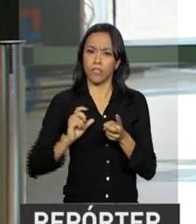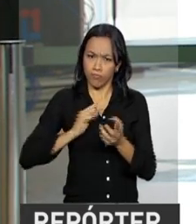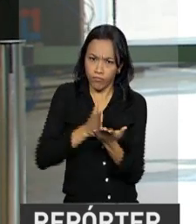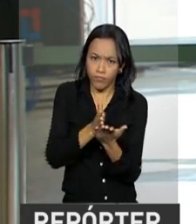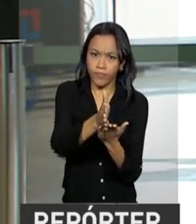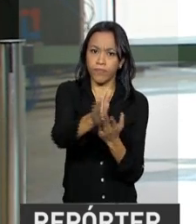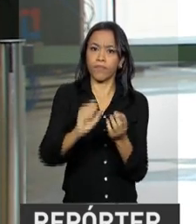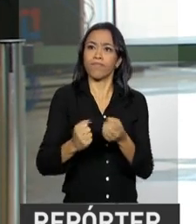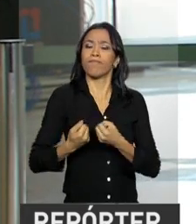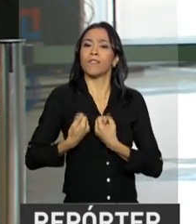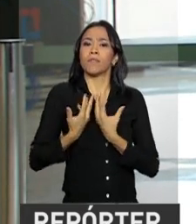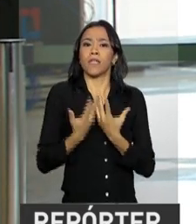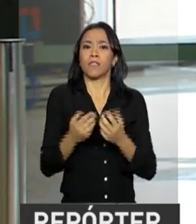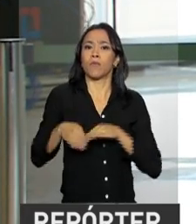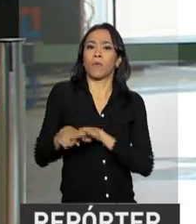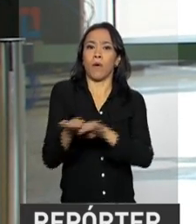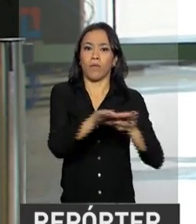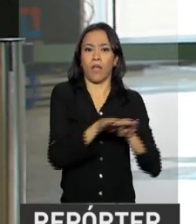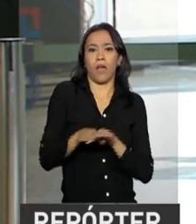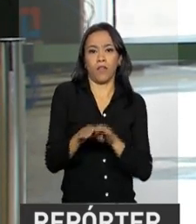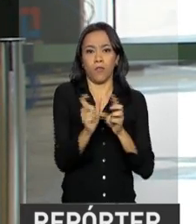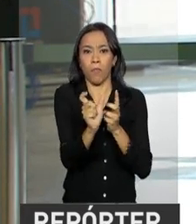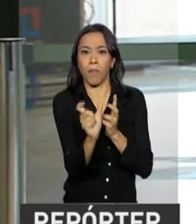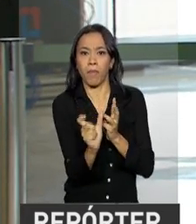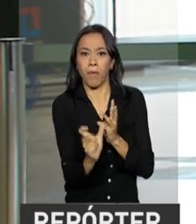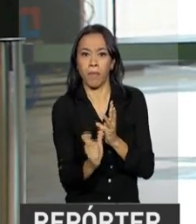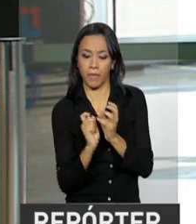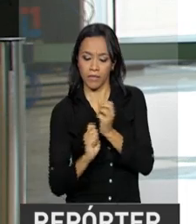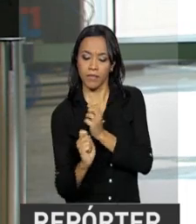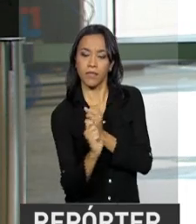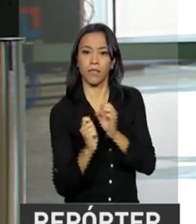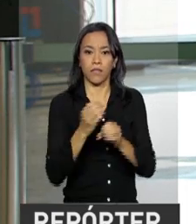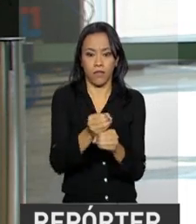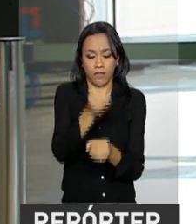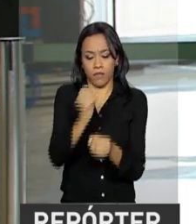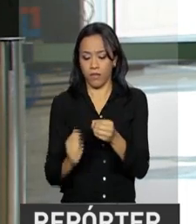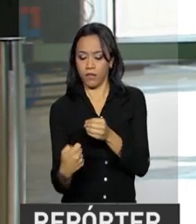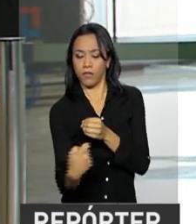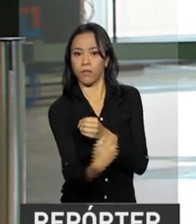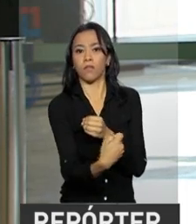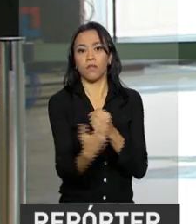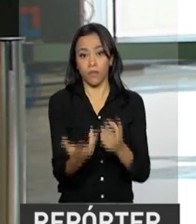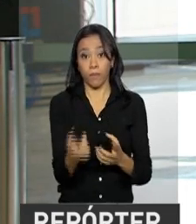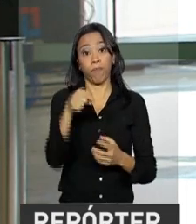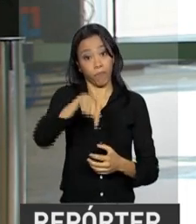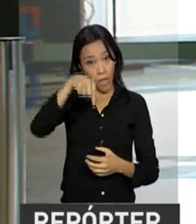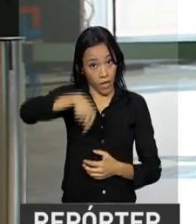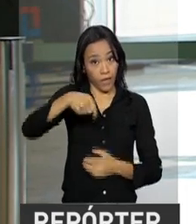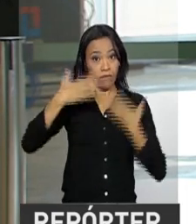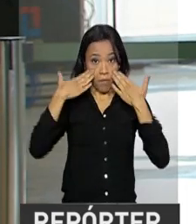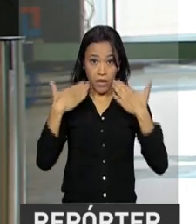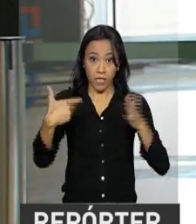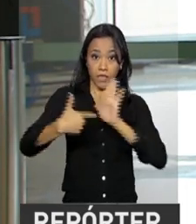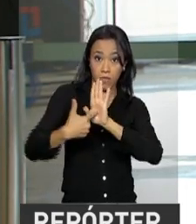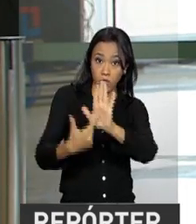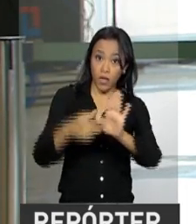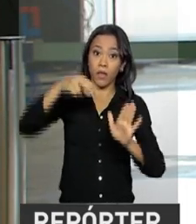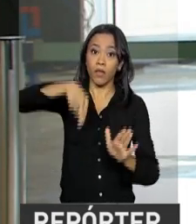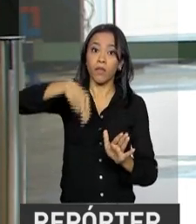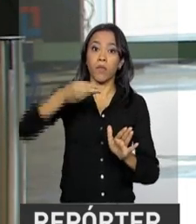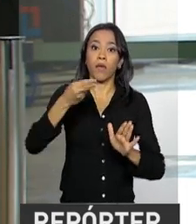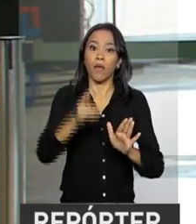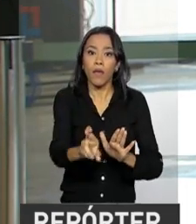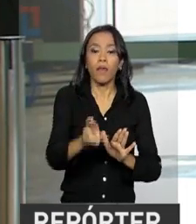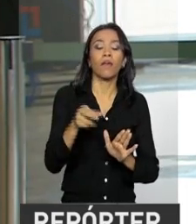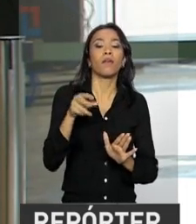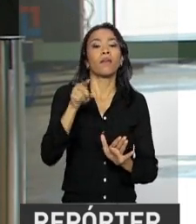inspiração e igualdade Lembrando que essa cerimônia acontece a partir das 3 da tarde a TV NBR transmite essa cerimônia ao vivo